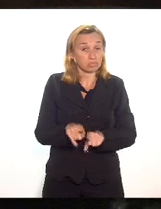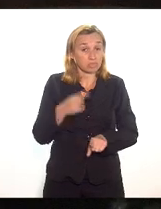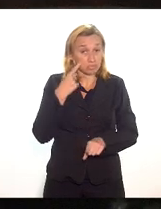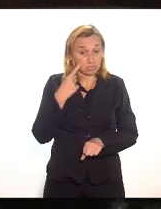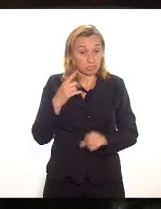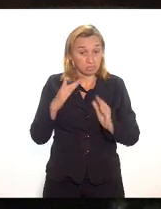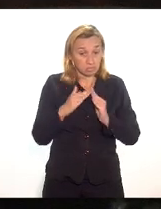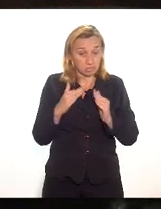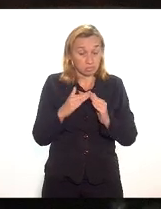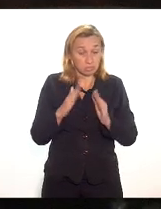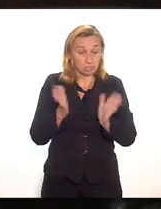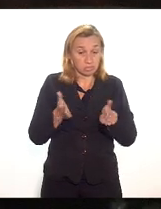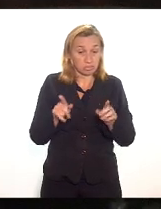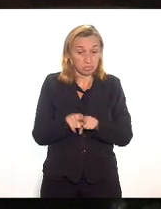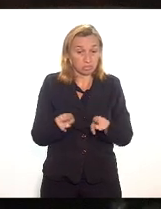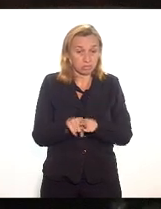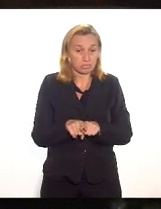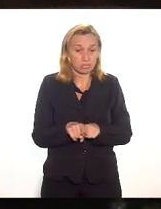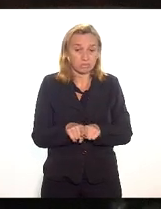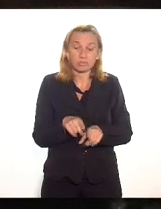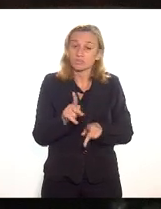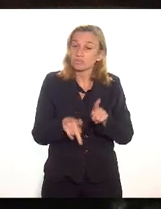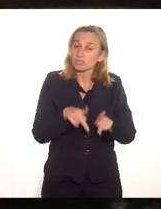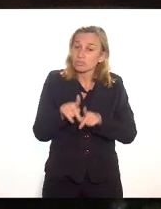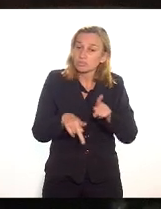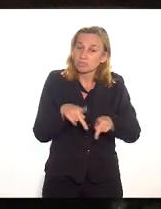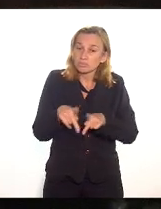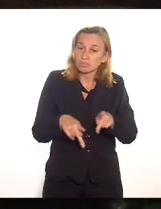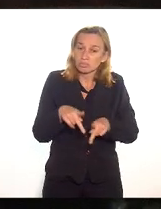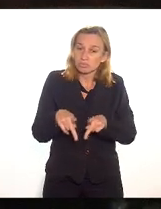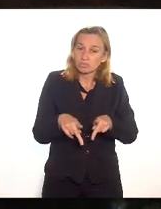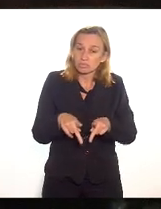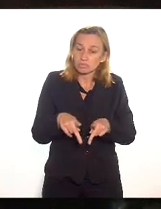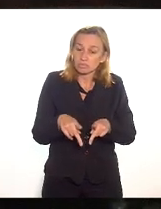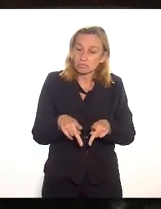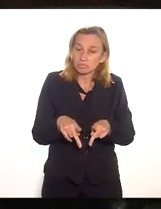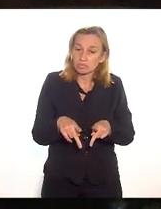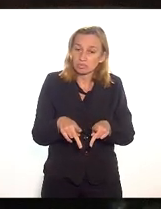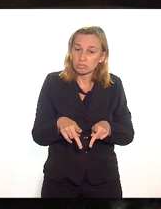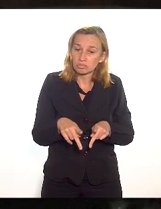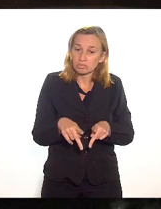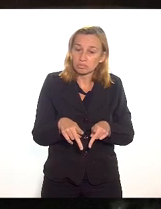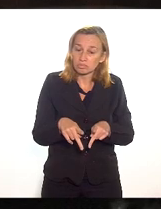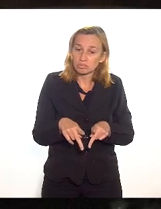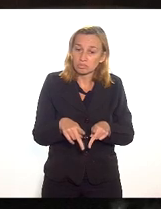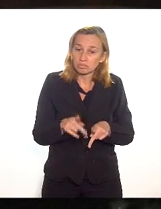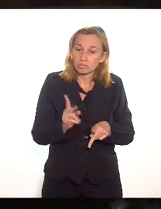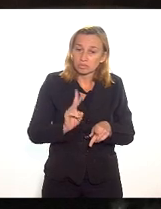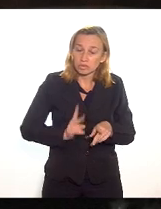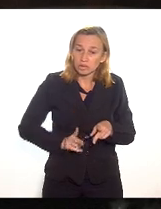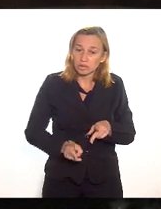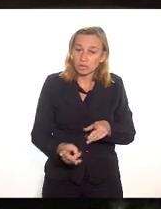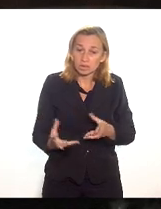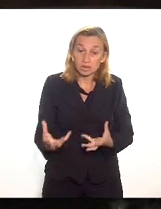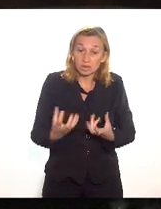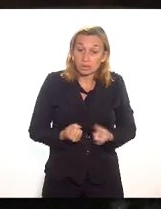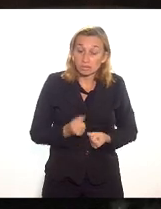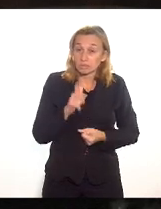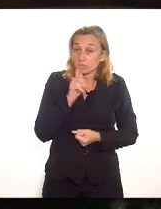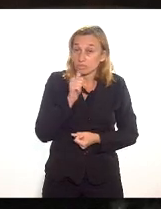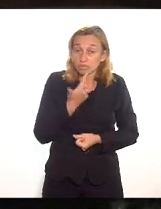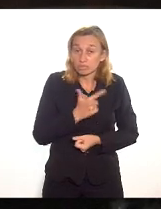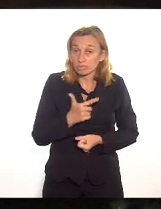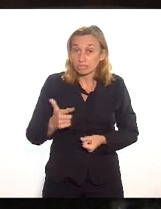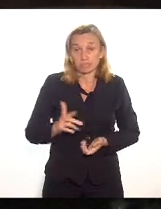casa hoje também é de que a população mais vulnerável continua sem receber água